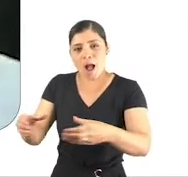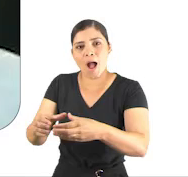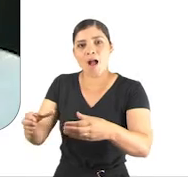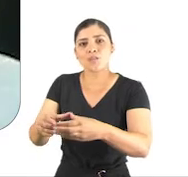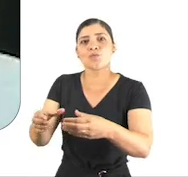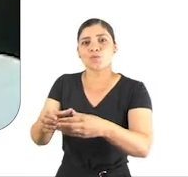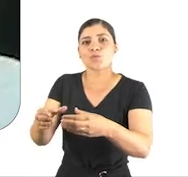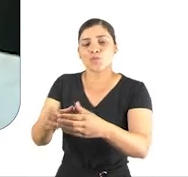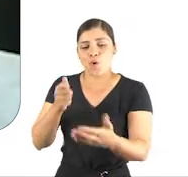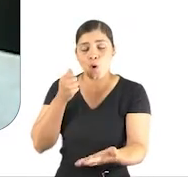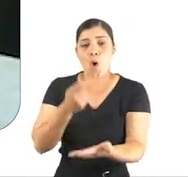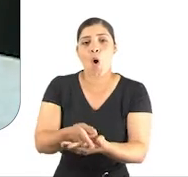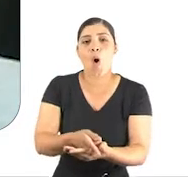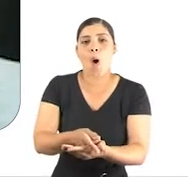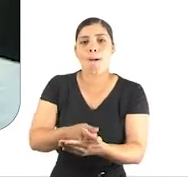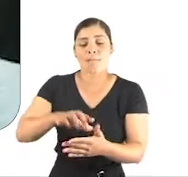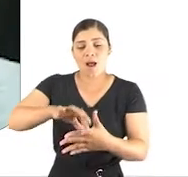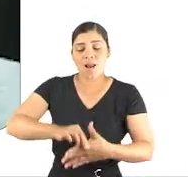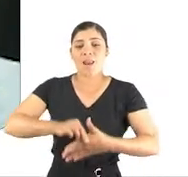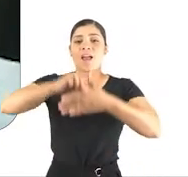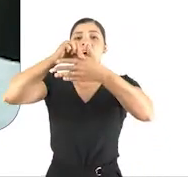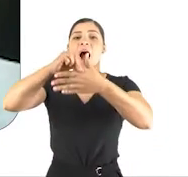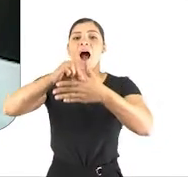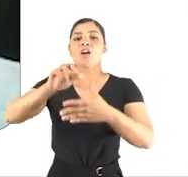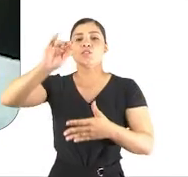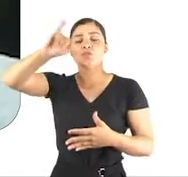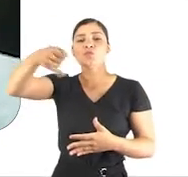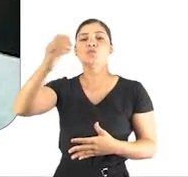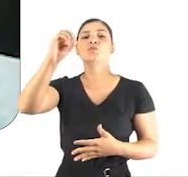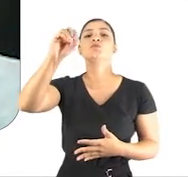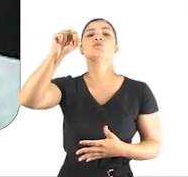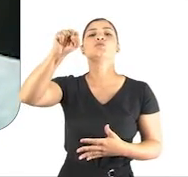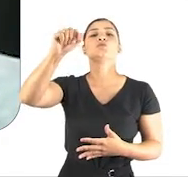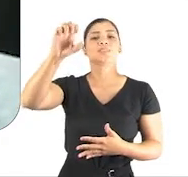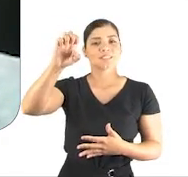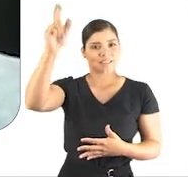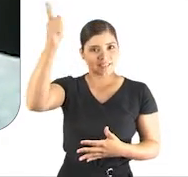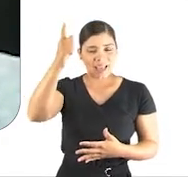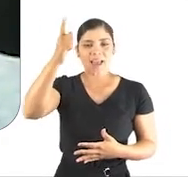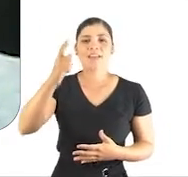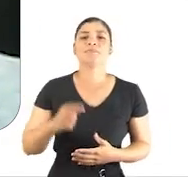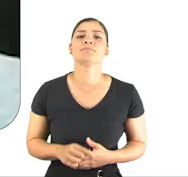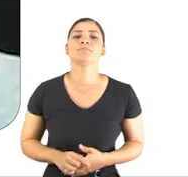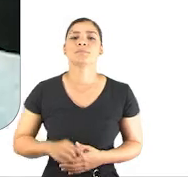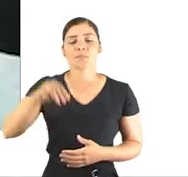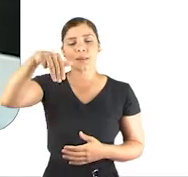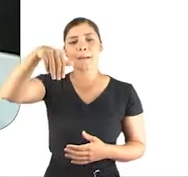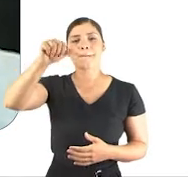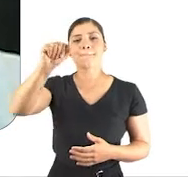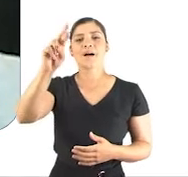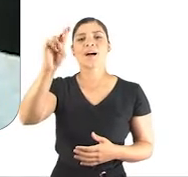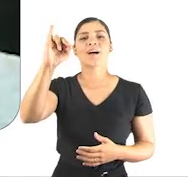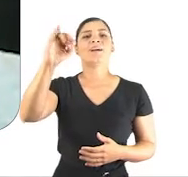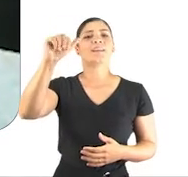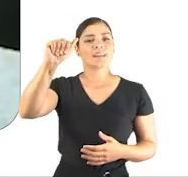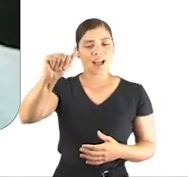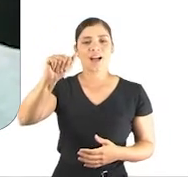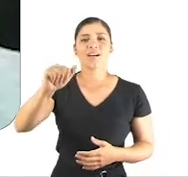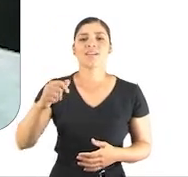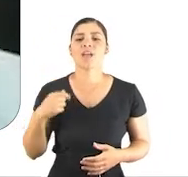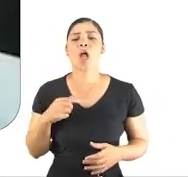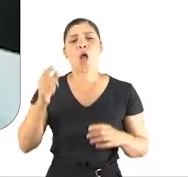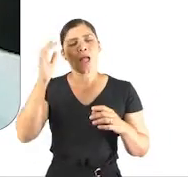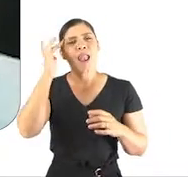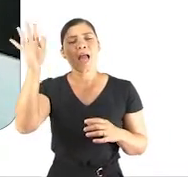liderado aí pelo José Klabin, pelo José Maria, o engajamento. Eu lembro de uma frase que me marcou muito durante o